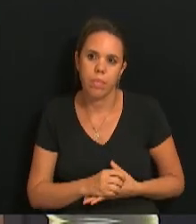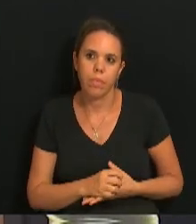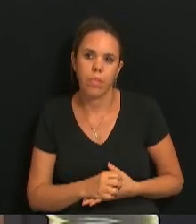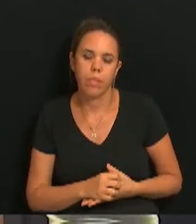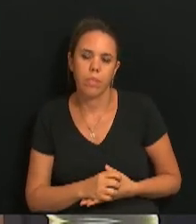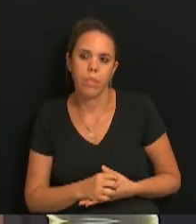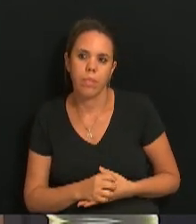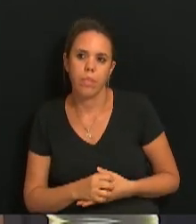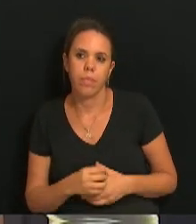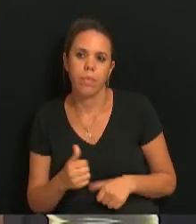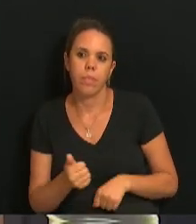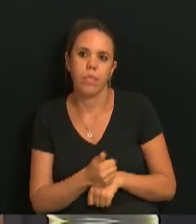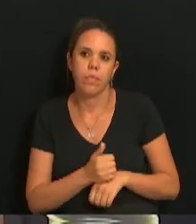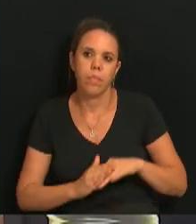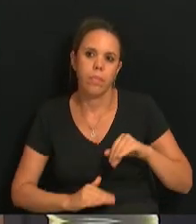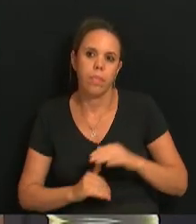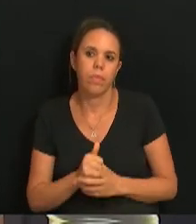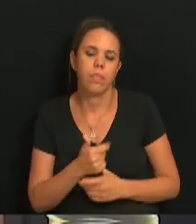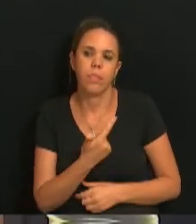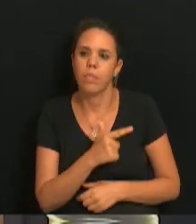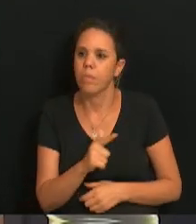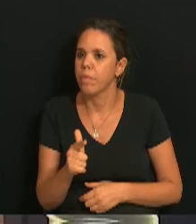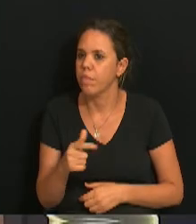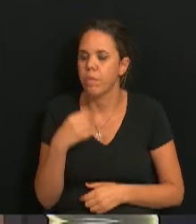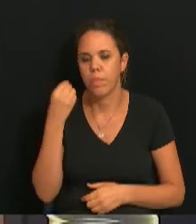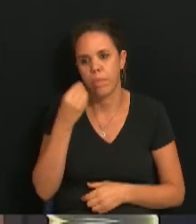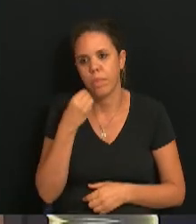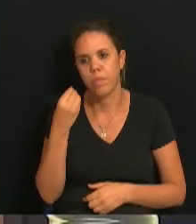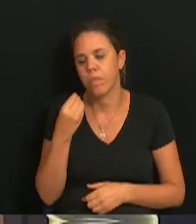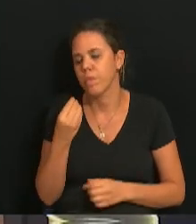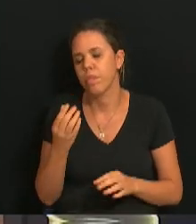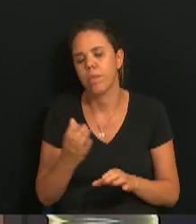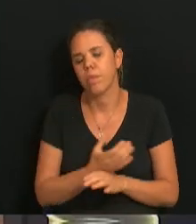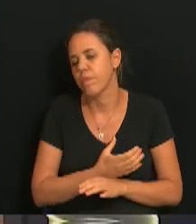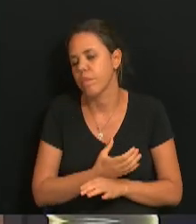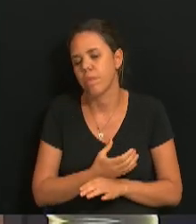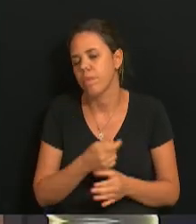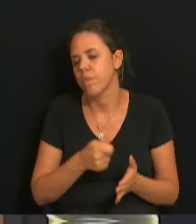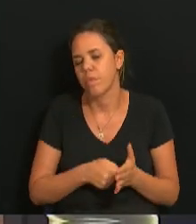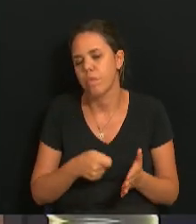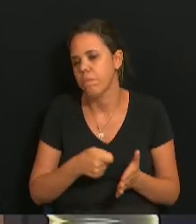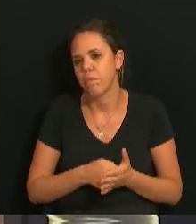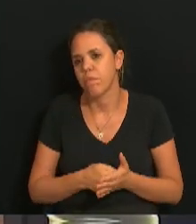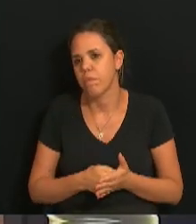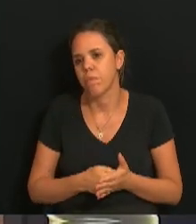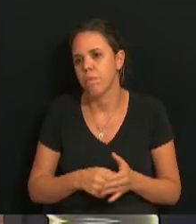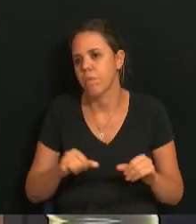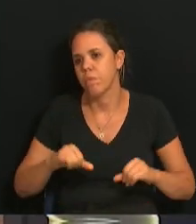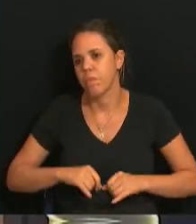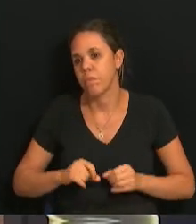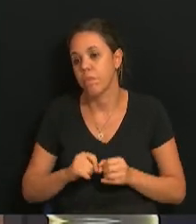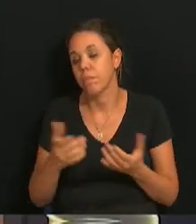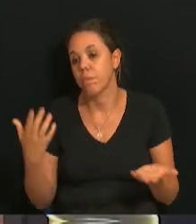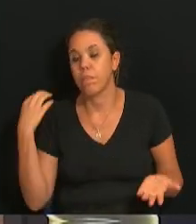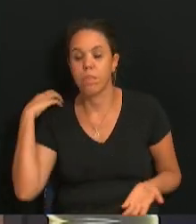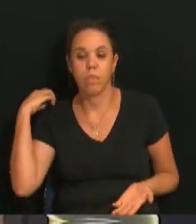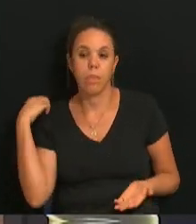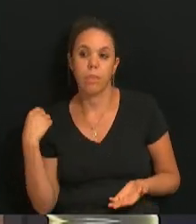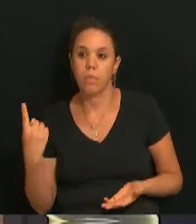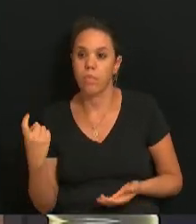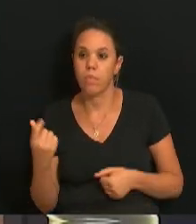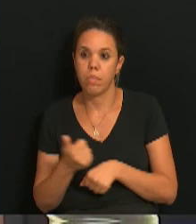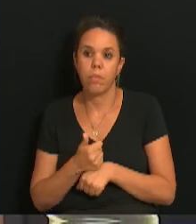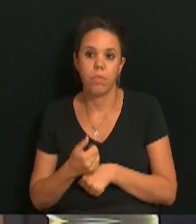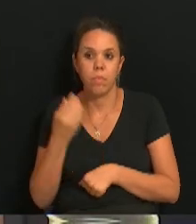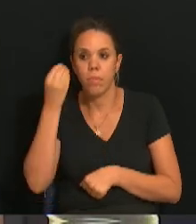os profissionais não têm conhecimento total das lutas que nós fazemos, né? Um profissional não tem